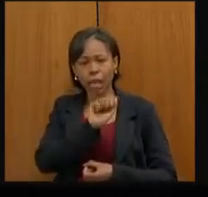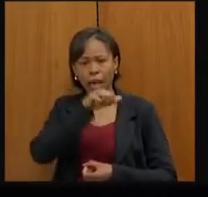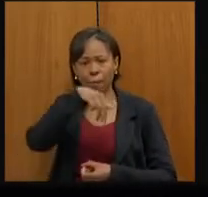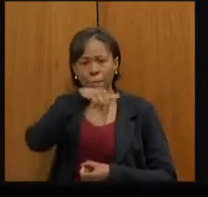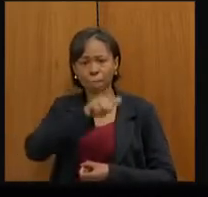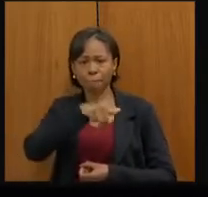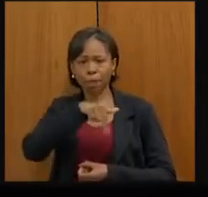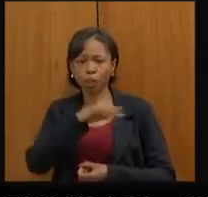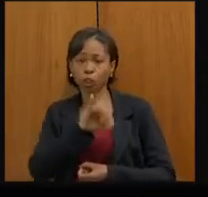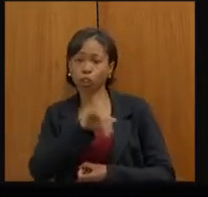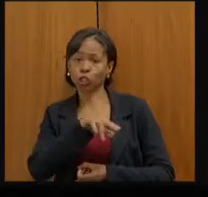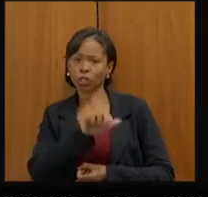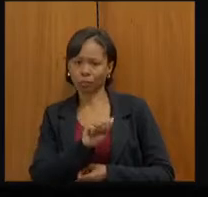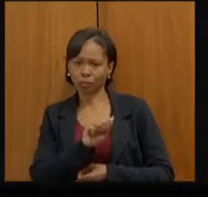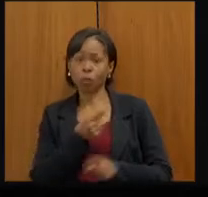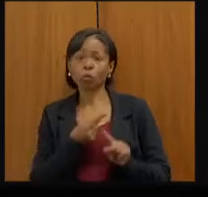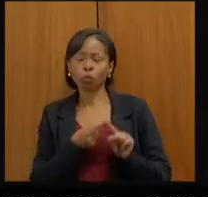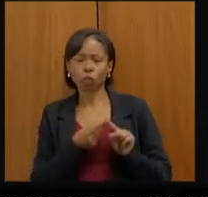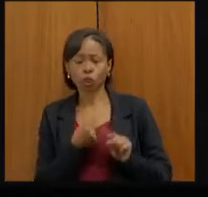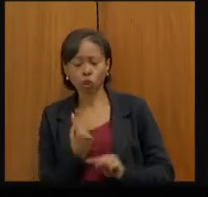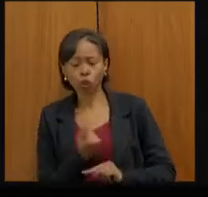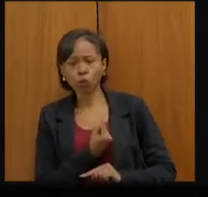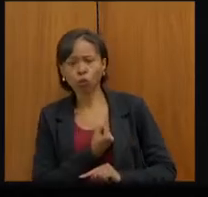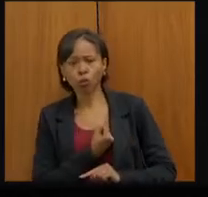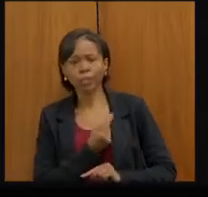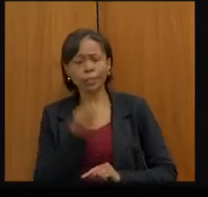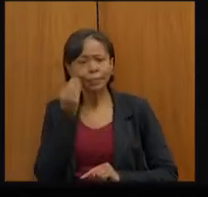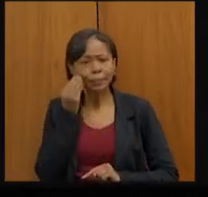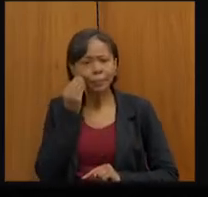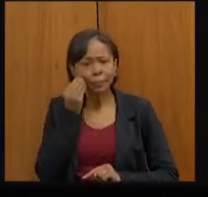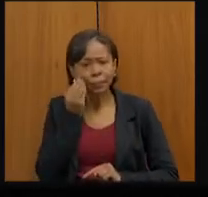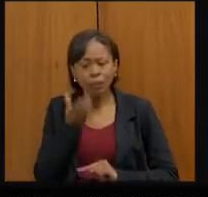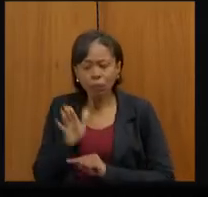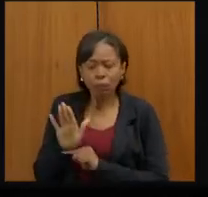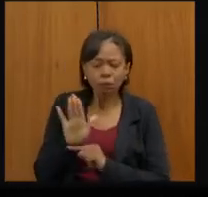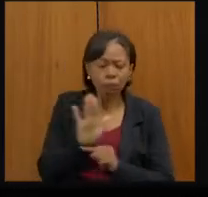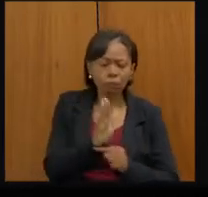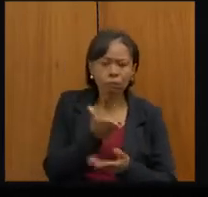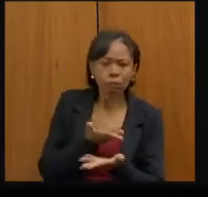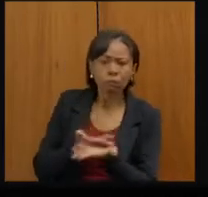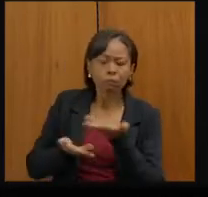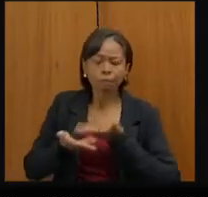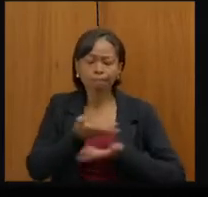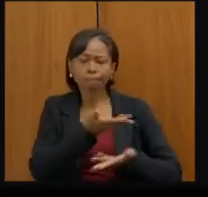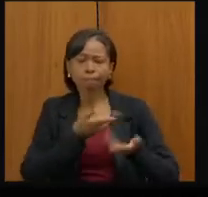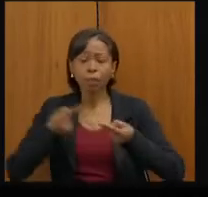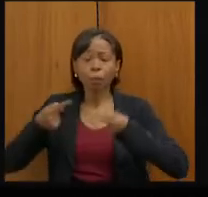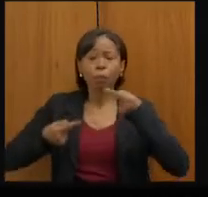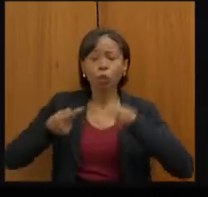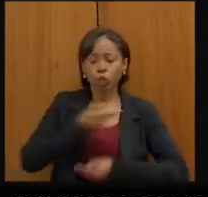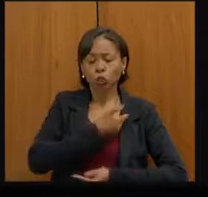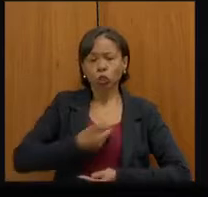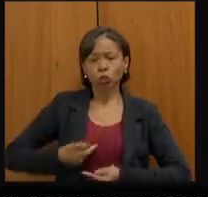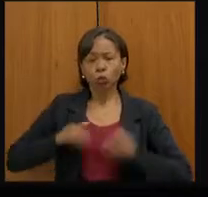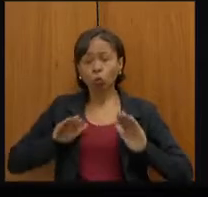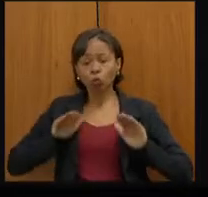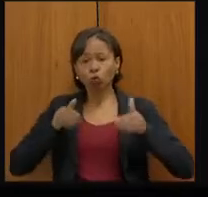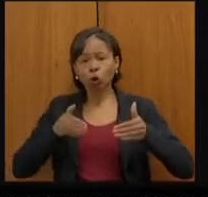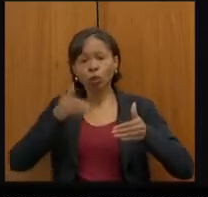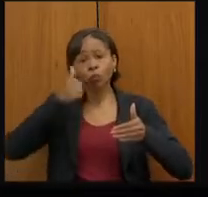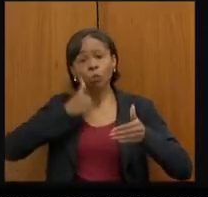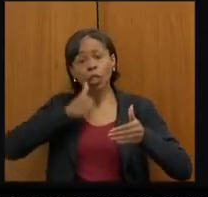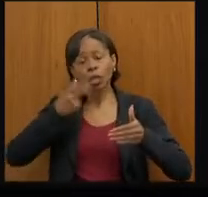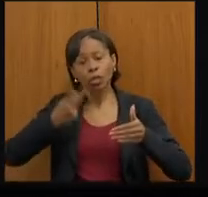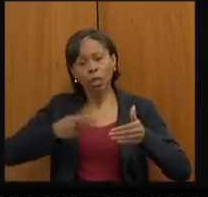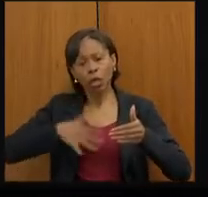na nossa região ajudamos a busca de políticas públicas voltadas para a mulher na nossa região